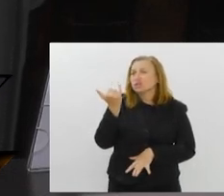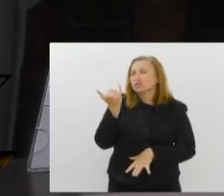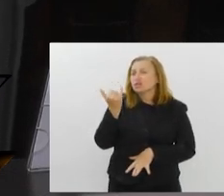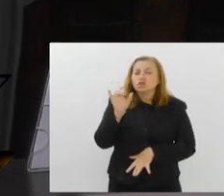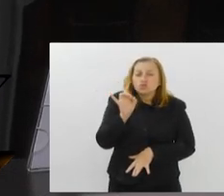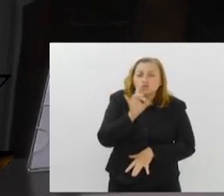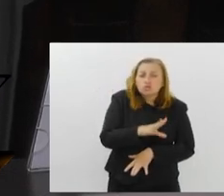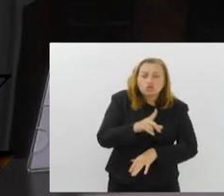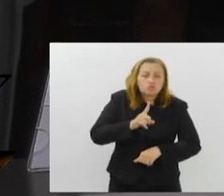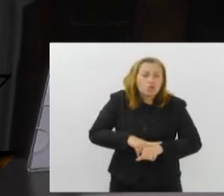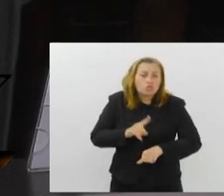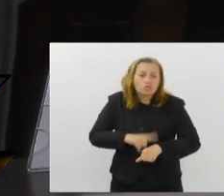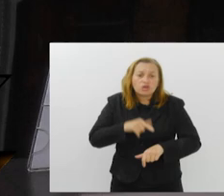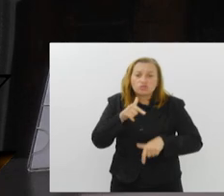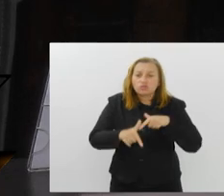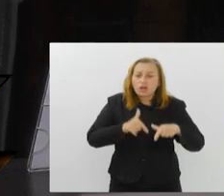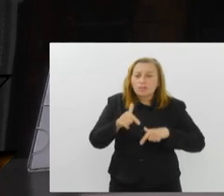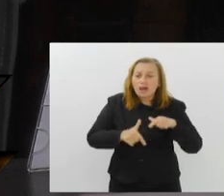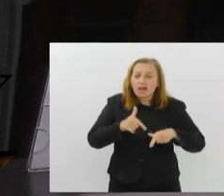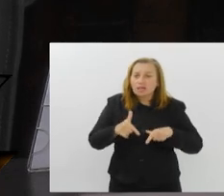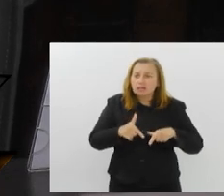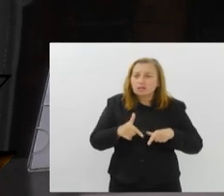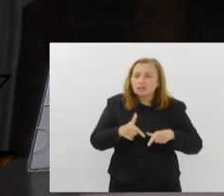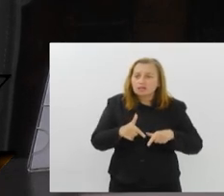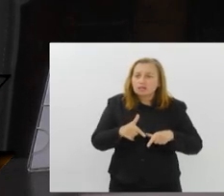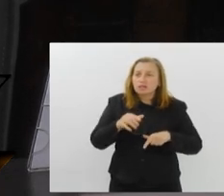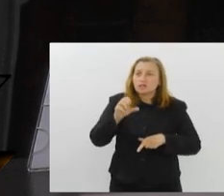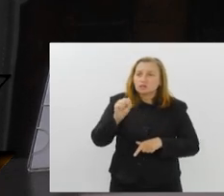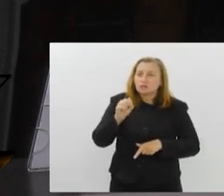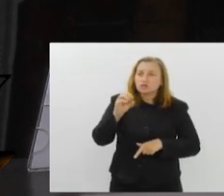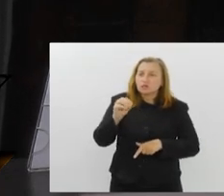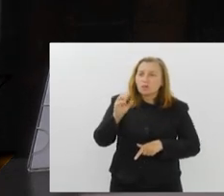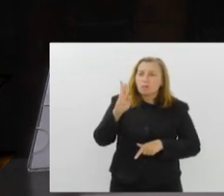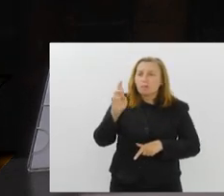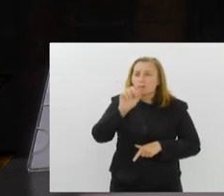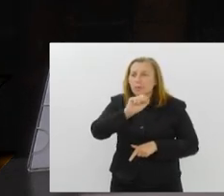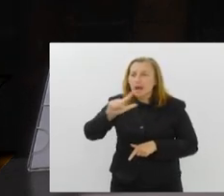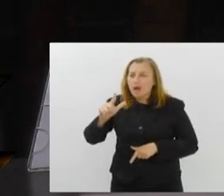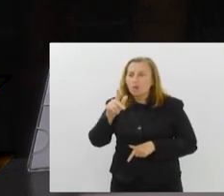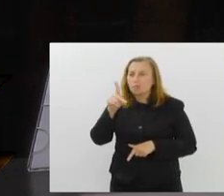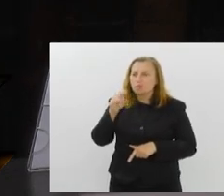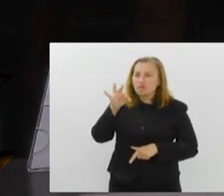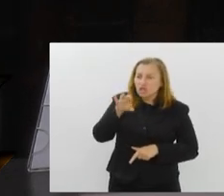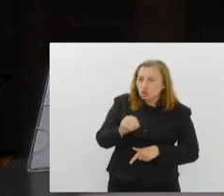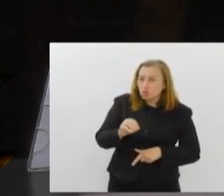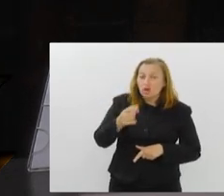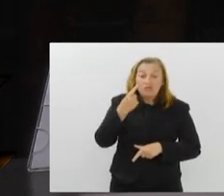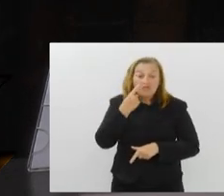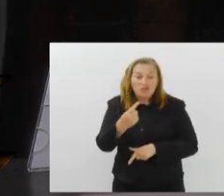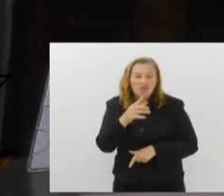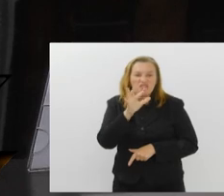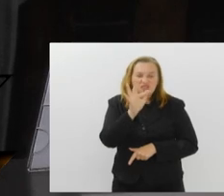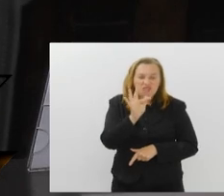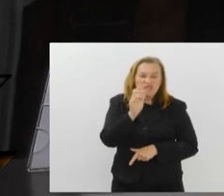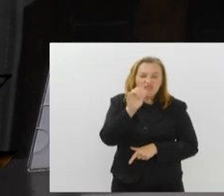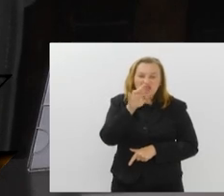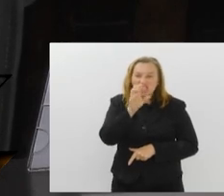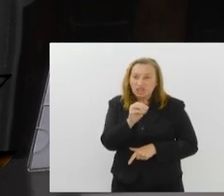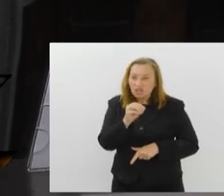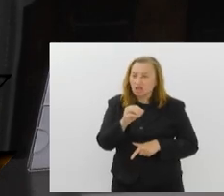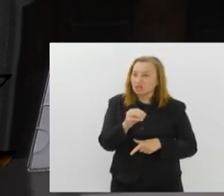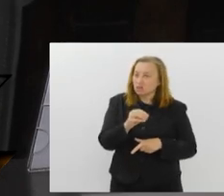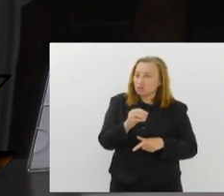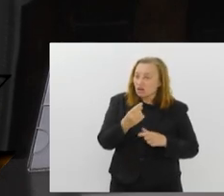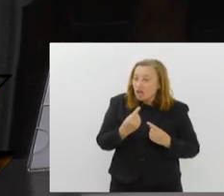últimos tempos o trabalho feito sobre o Sobral Pinto ver o Fernando Fernandes enfrentando uma das maiores